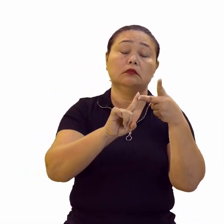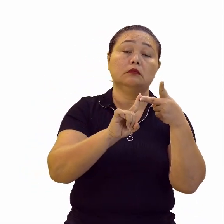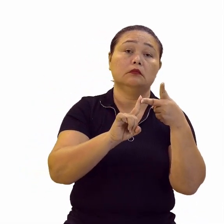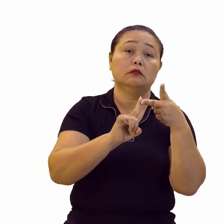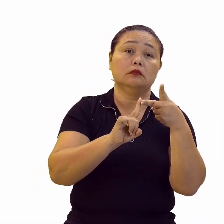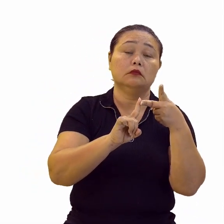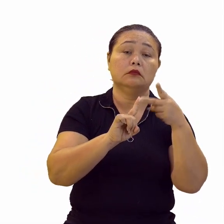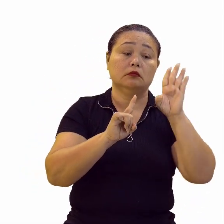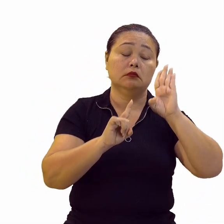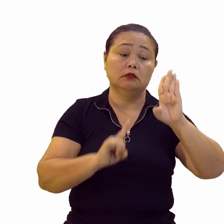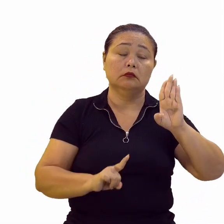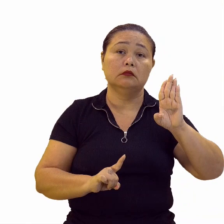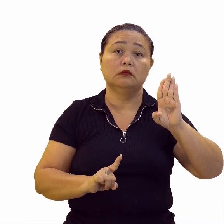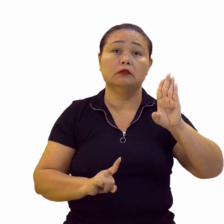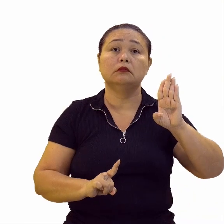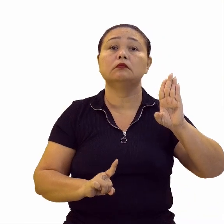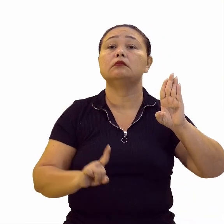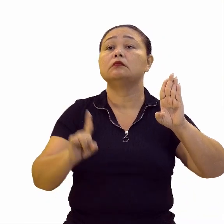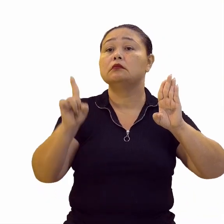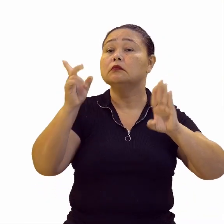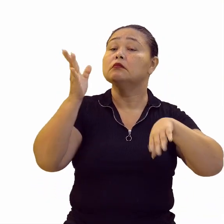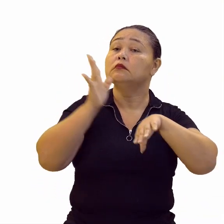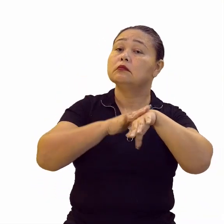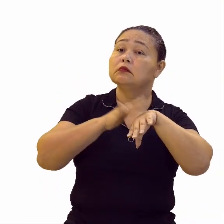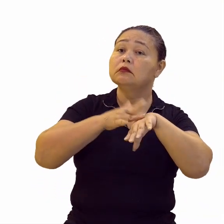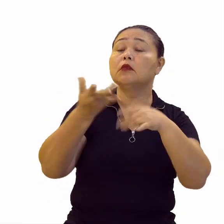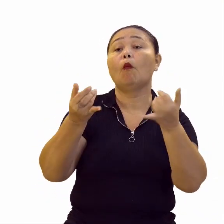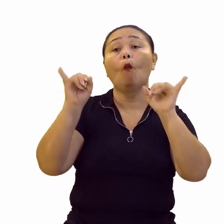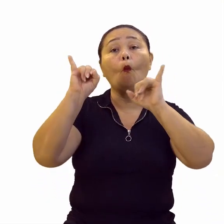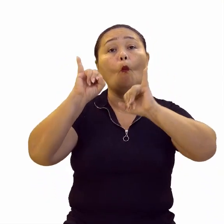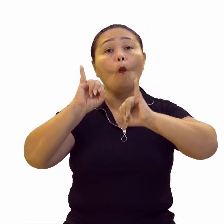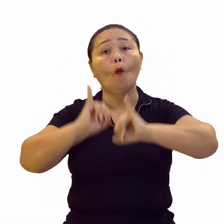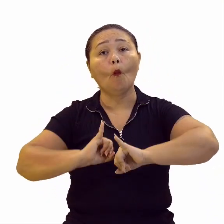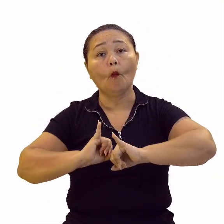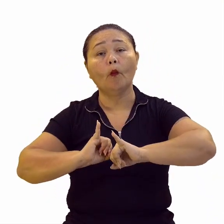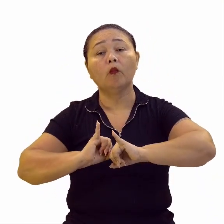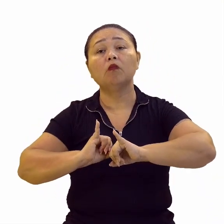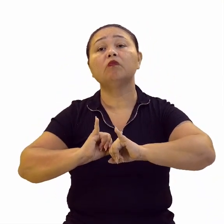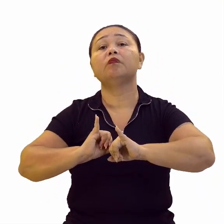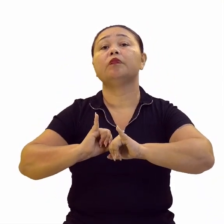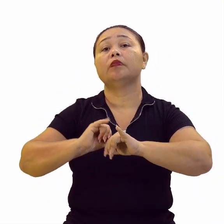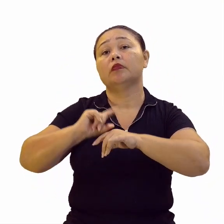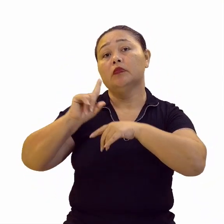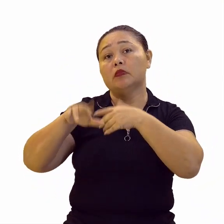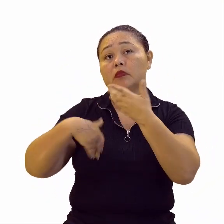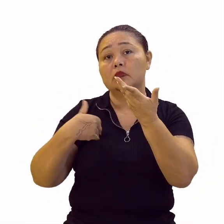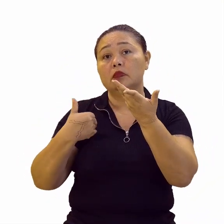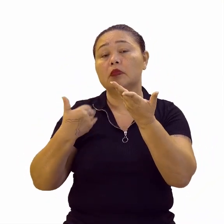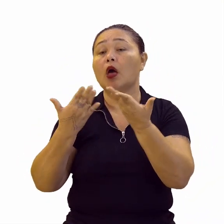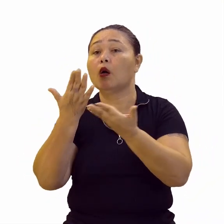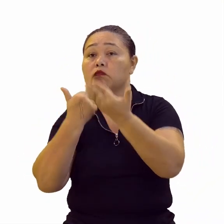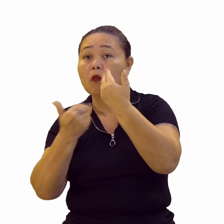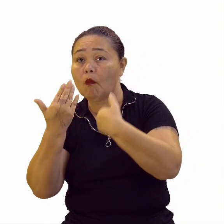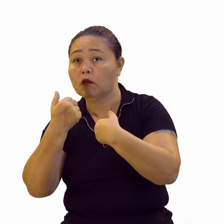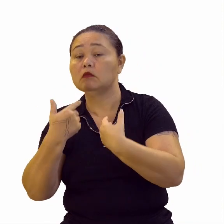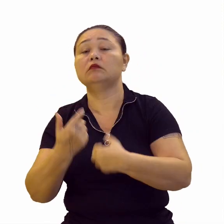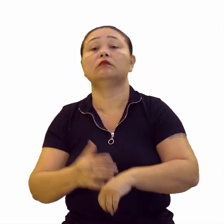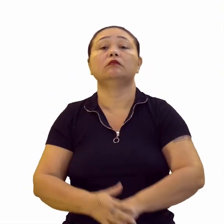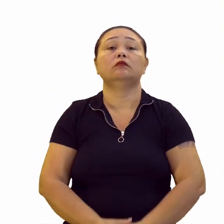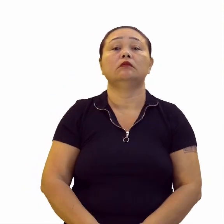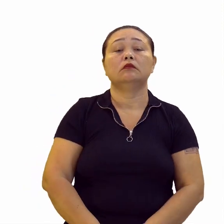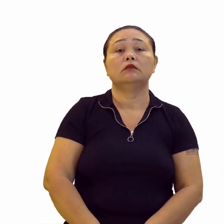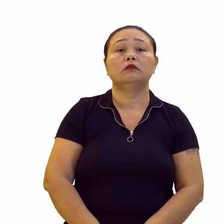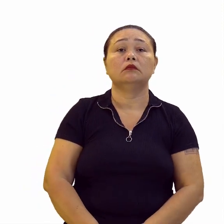Na letra B, a primeira personagem é um caso de anorexia, e a segunda de compulsão alimentar?